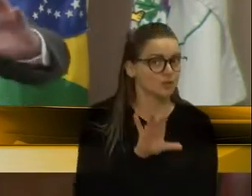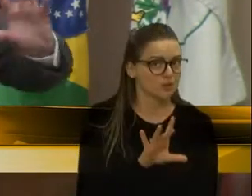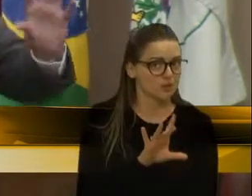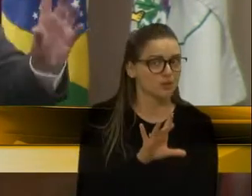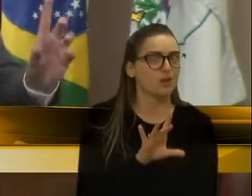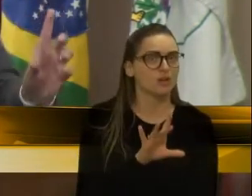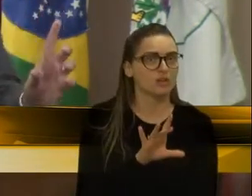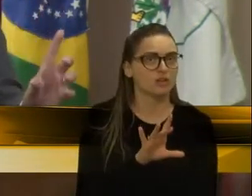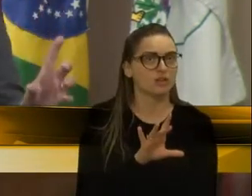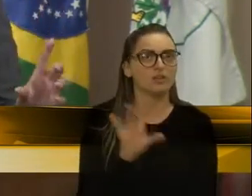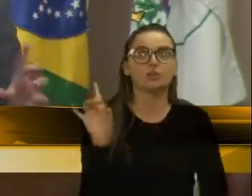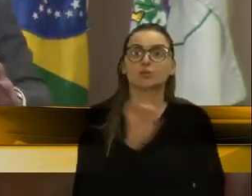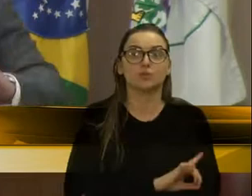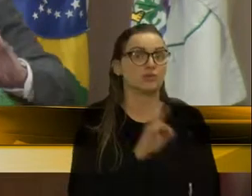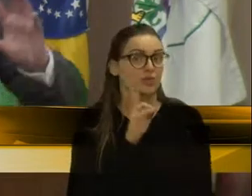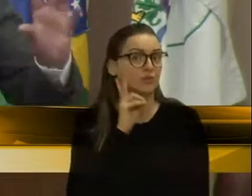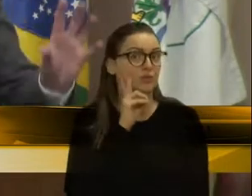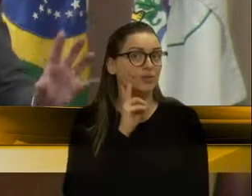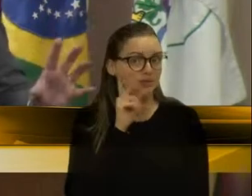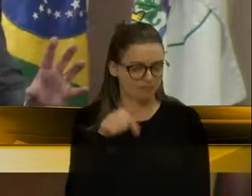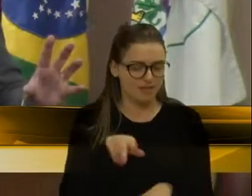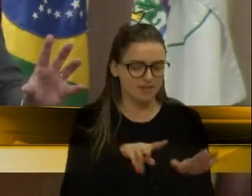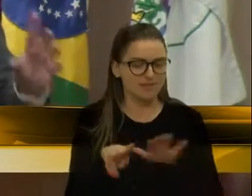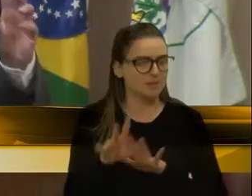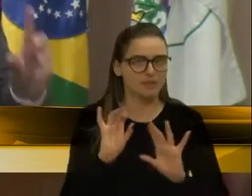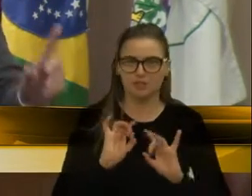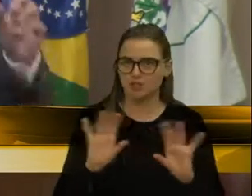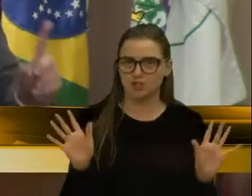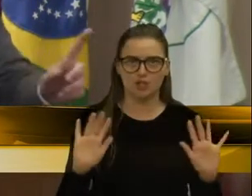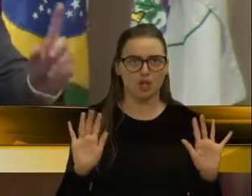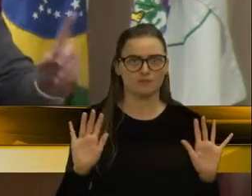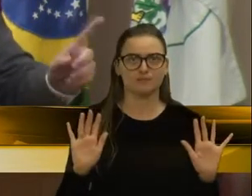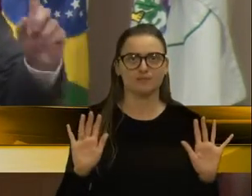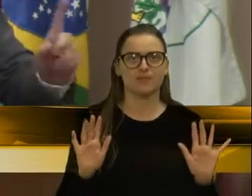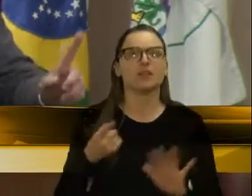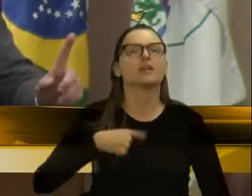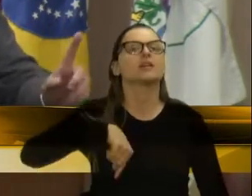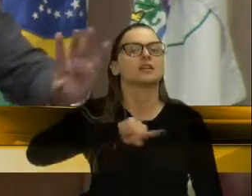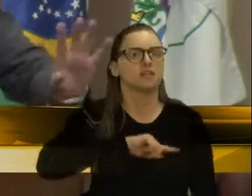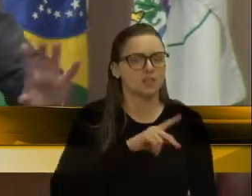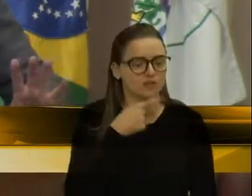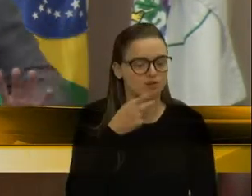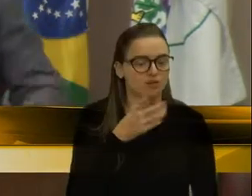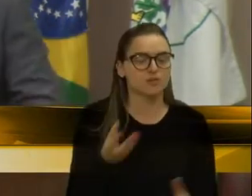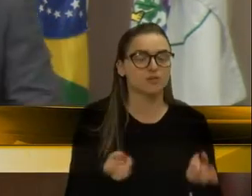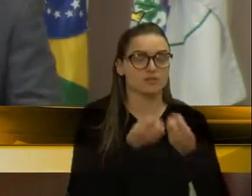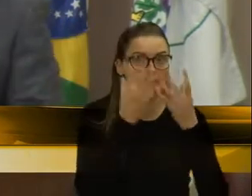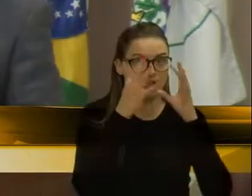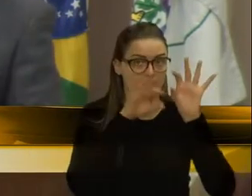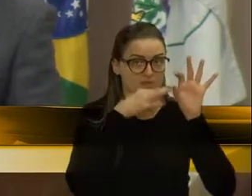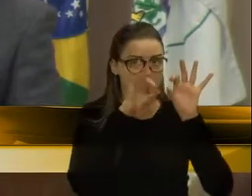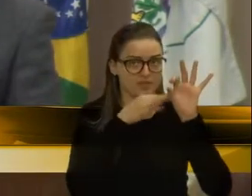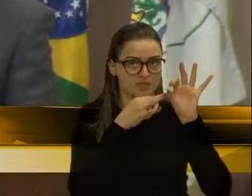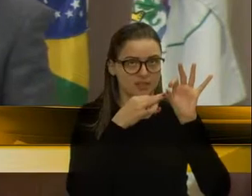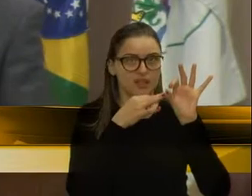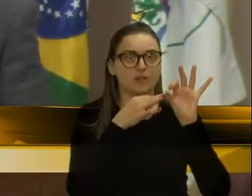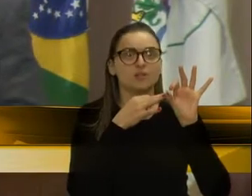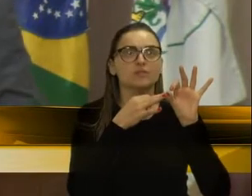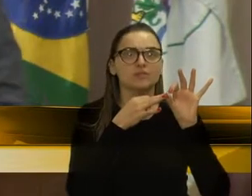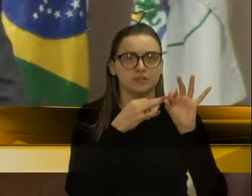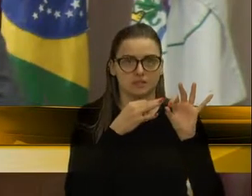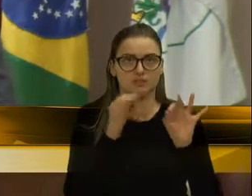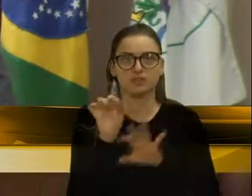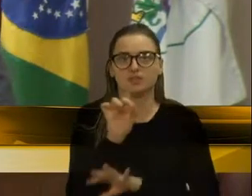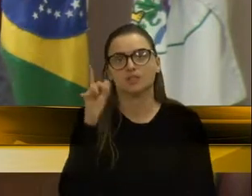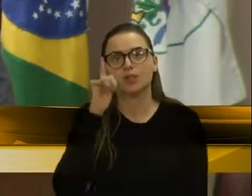do dia do vinho desta semana e nós falamos aqui da festa da uva em 15 dias não